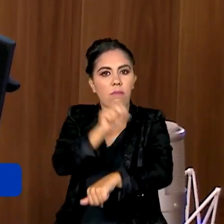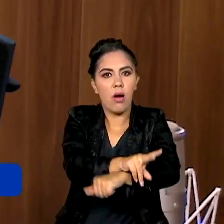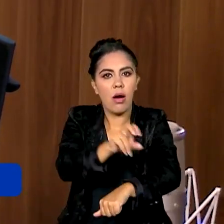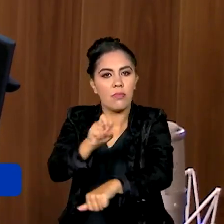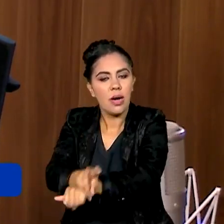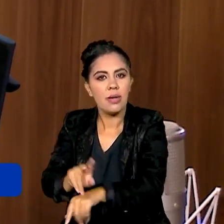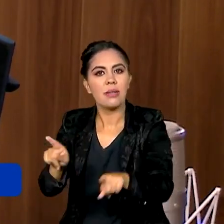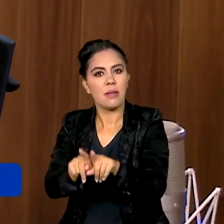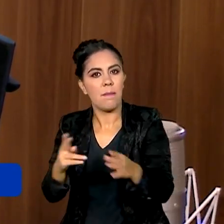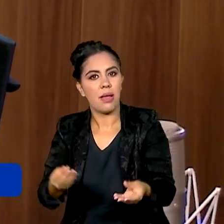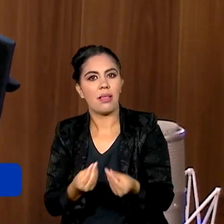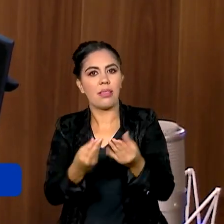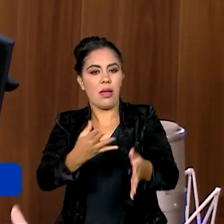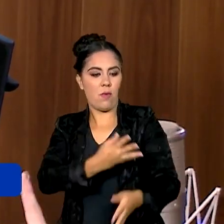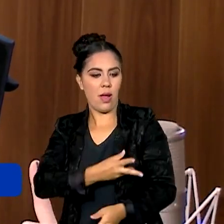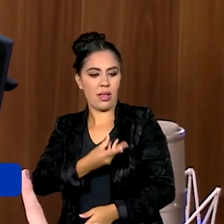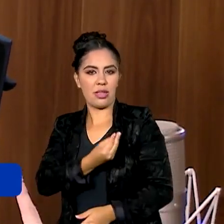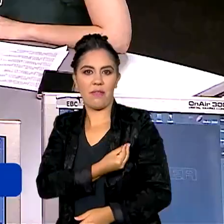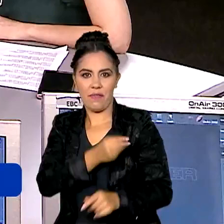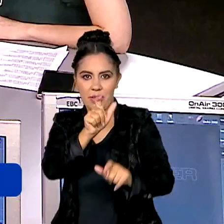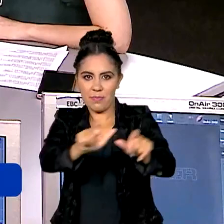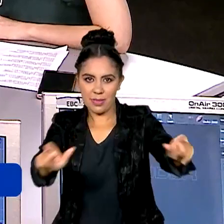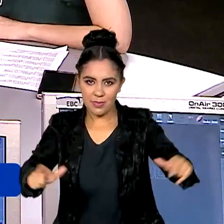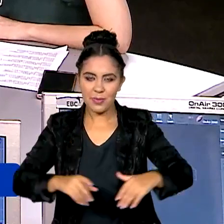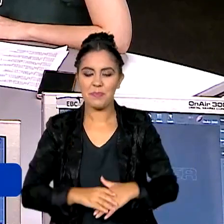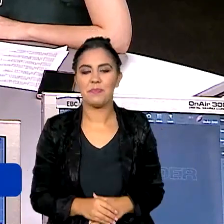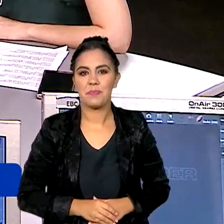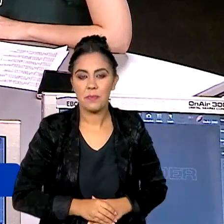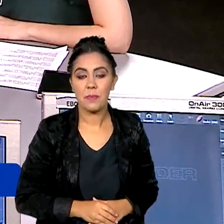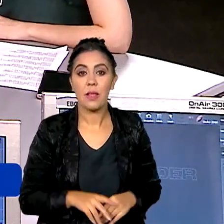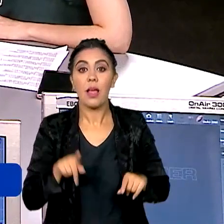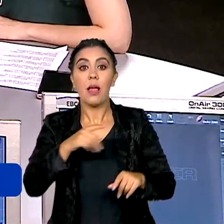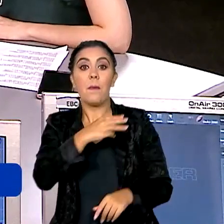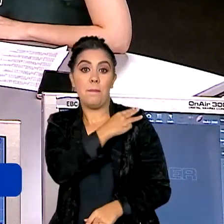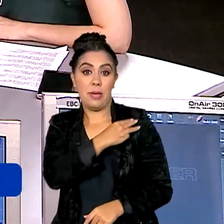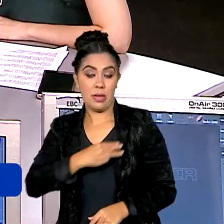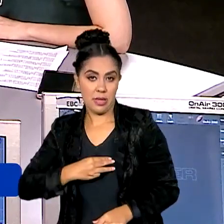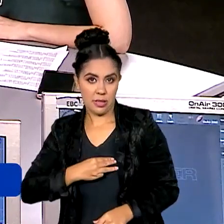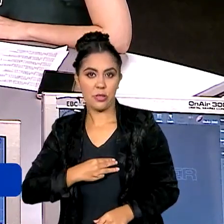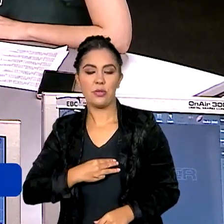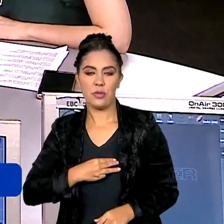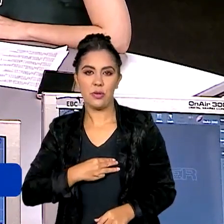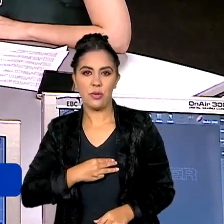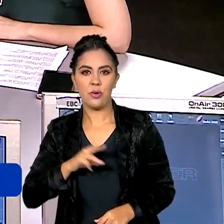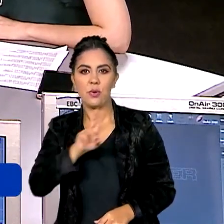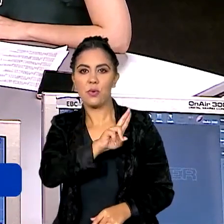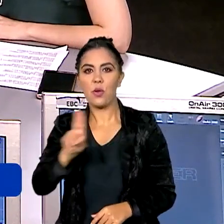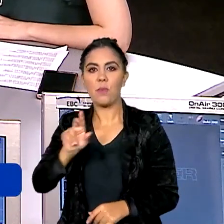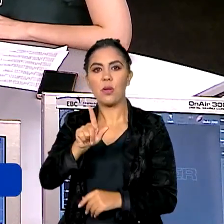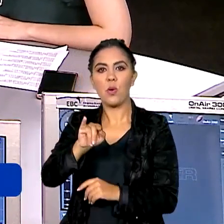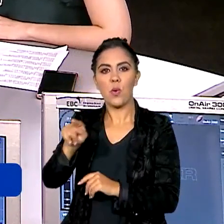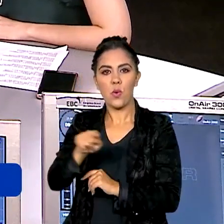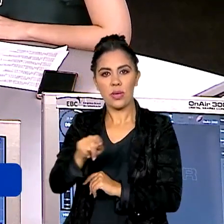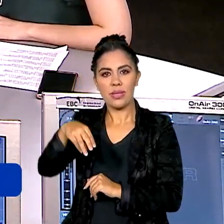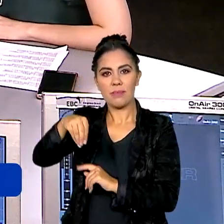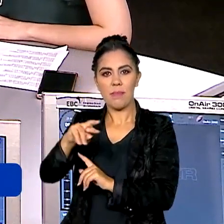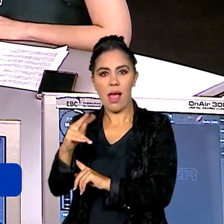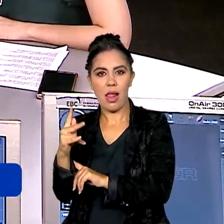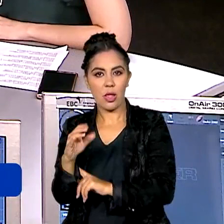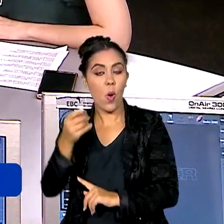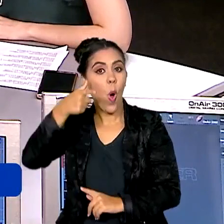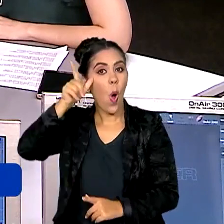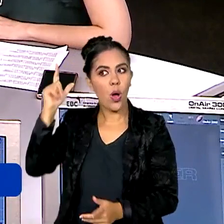uma vida melhor para as pessoas. Aliás, ministro Luiz Marinho, que esteve ontem aqui no Bom Dia Ministro com a gente. Ele já deve ter falado desse